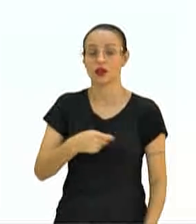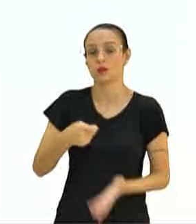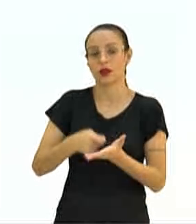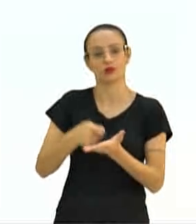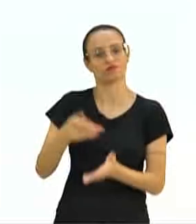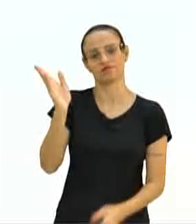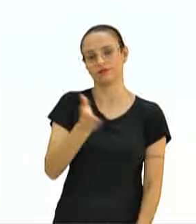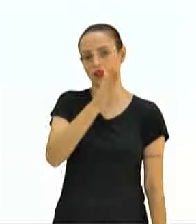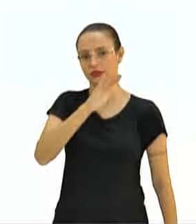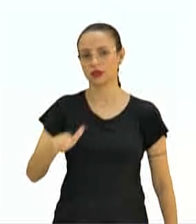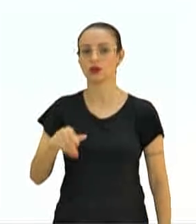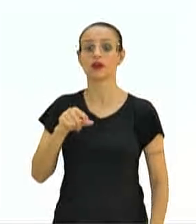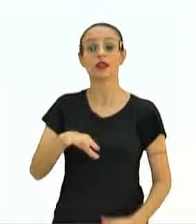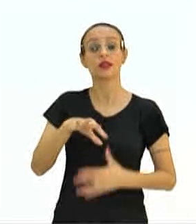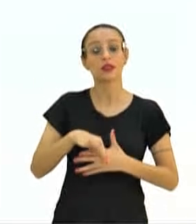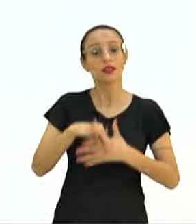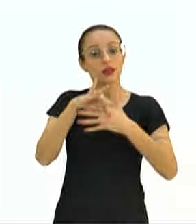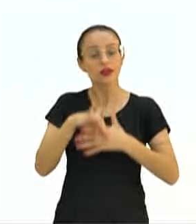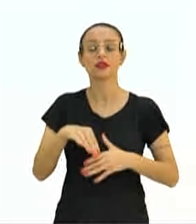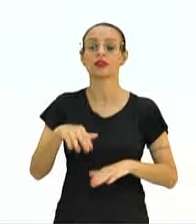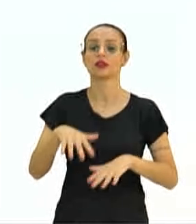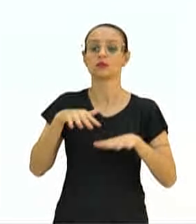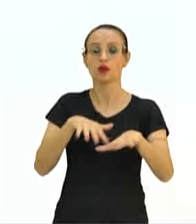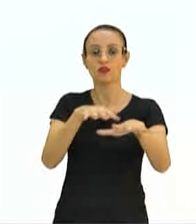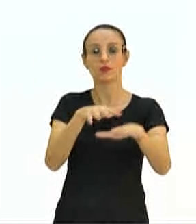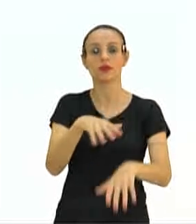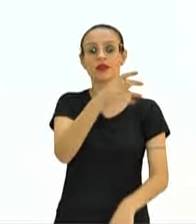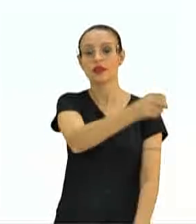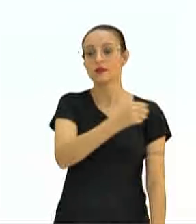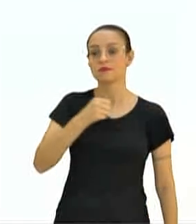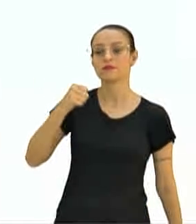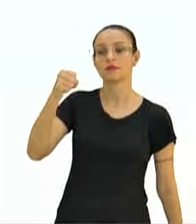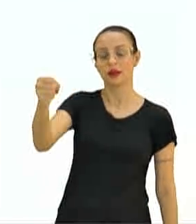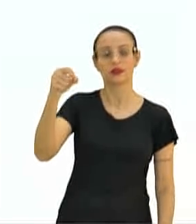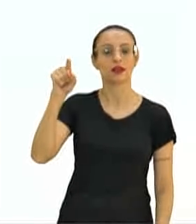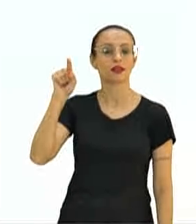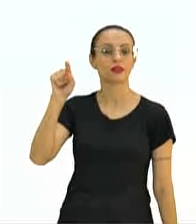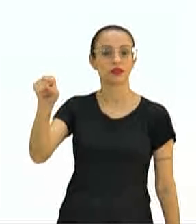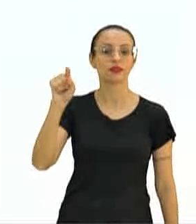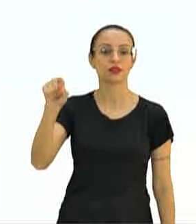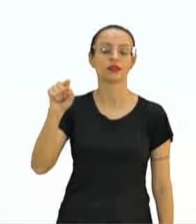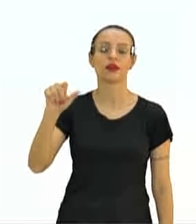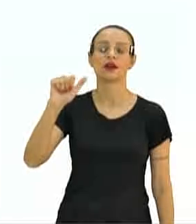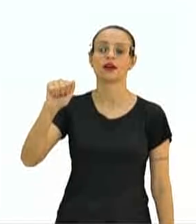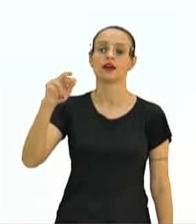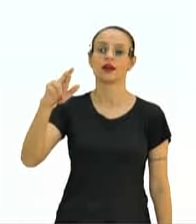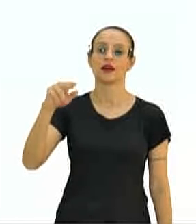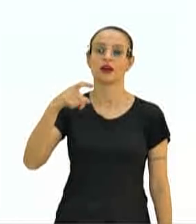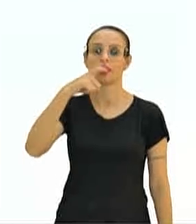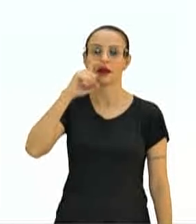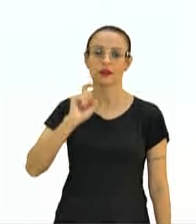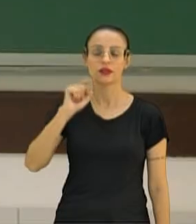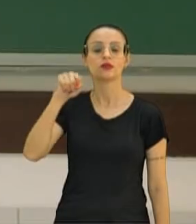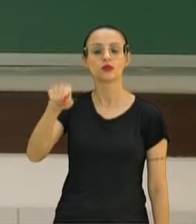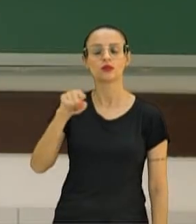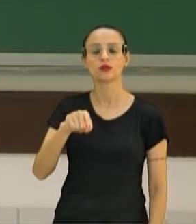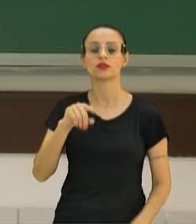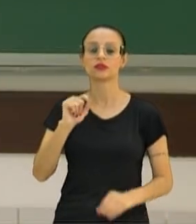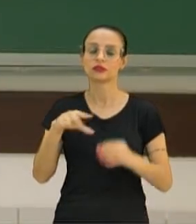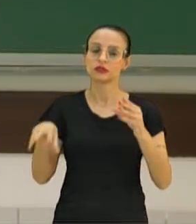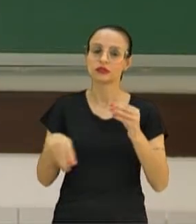suspenso. Os líderes desse movimento vão ser enviados ao Acre, né? O Acre havia sido incorporado ao Brasil no